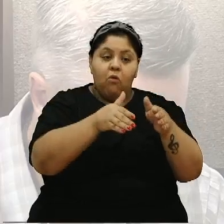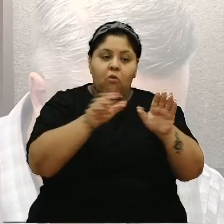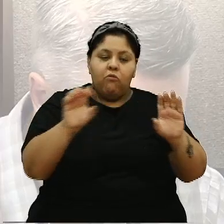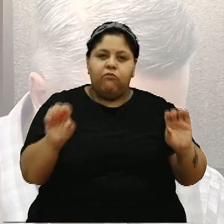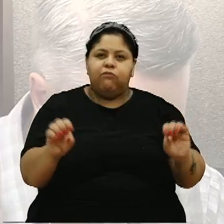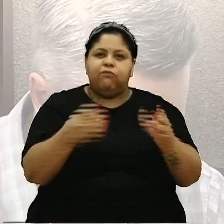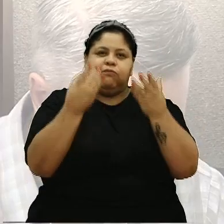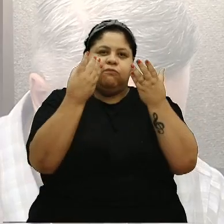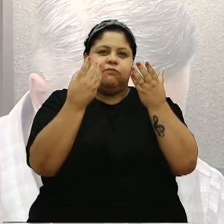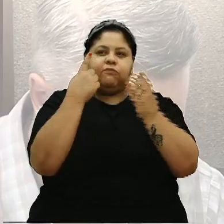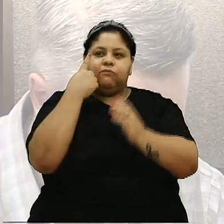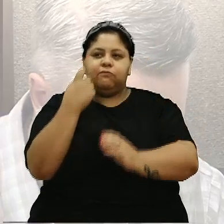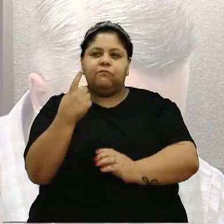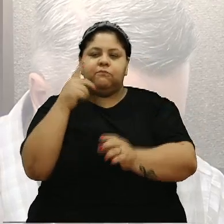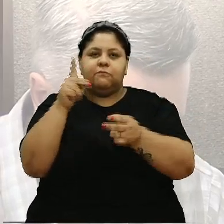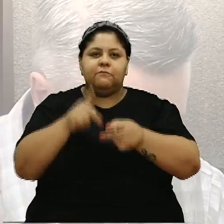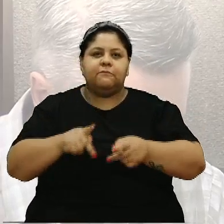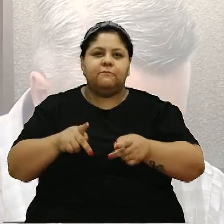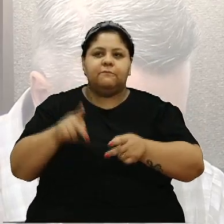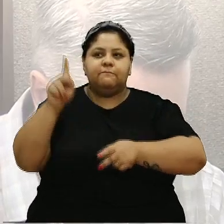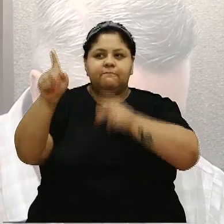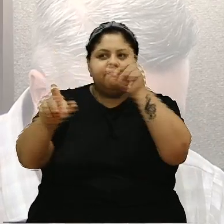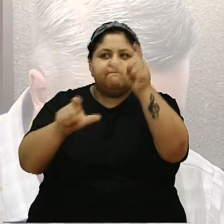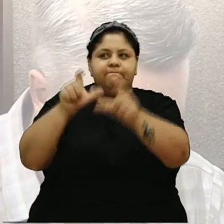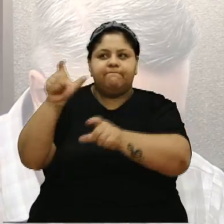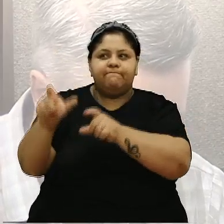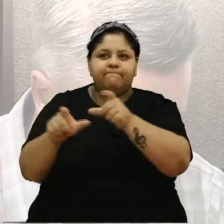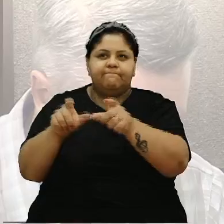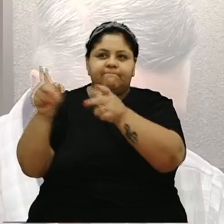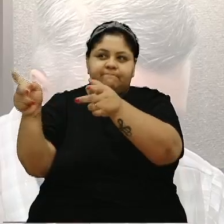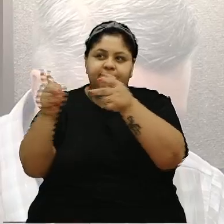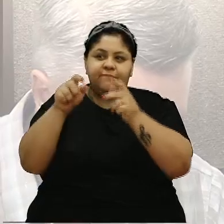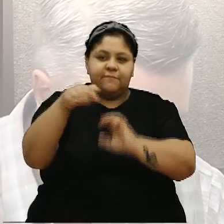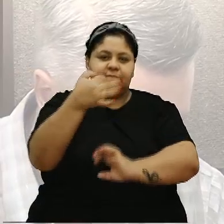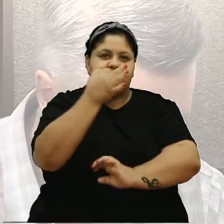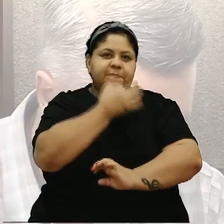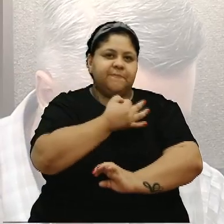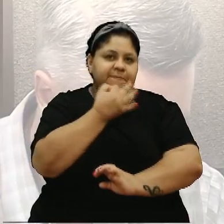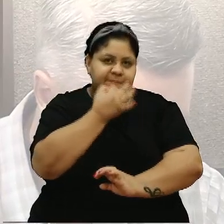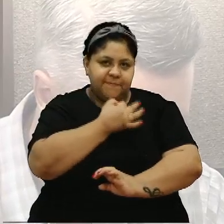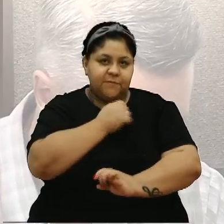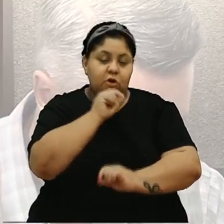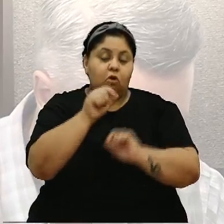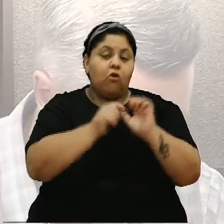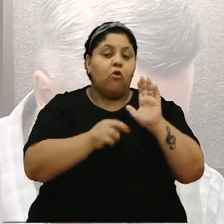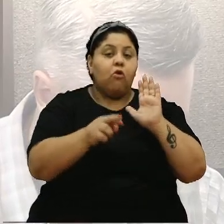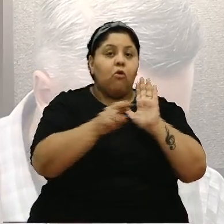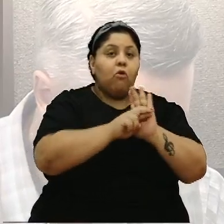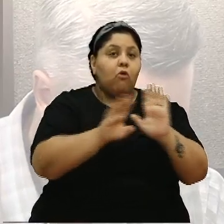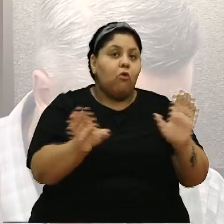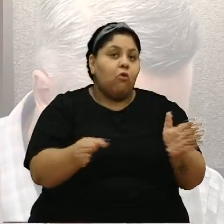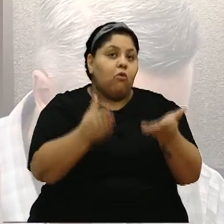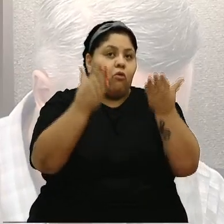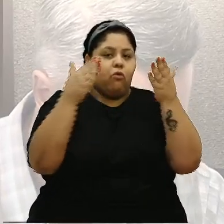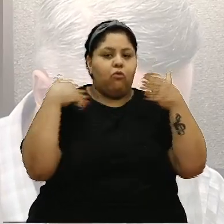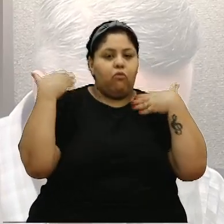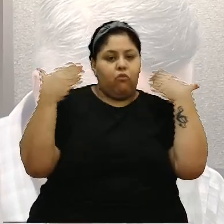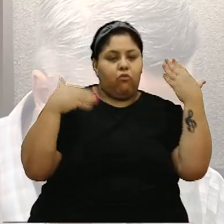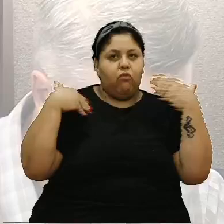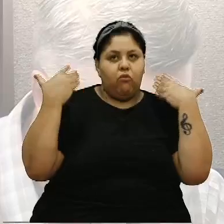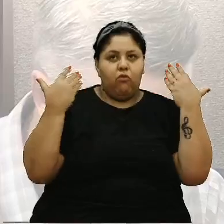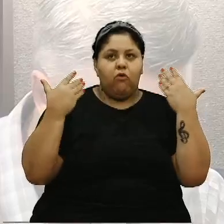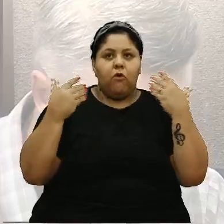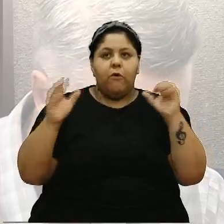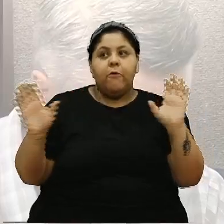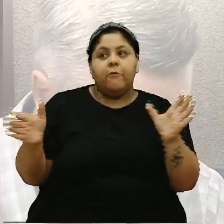interesse das pessoas, visitar, prestigiar as belezas de Caxias. Como resultado, fomento ao turismo local e